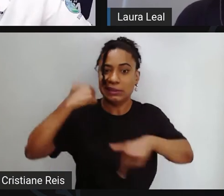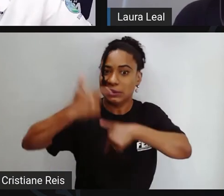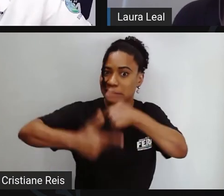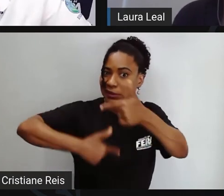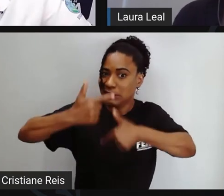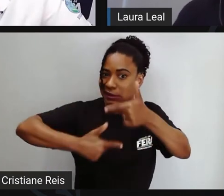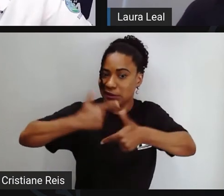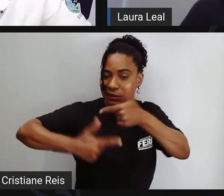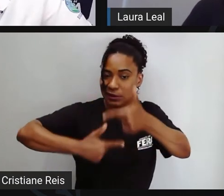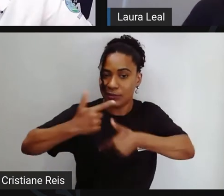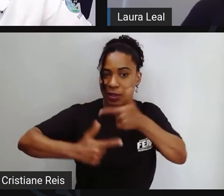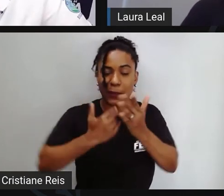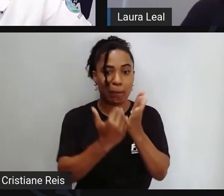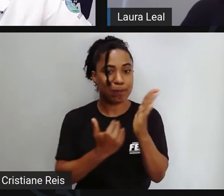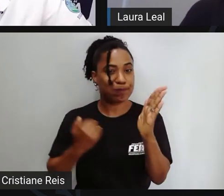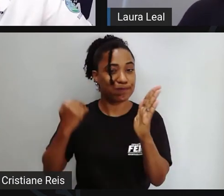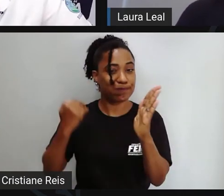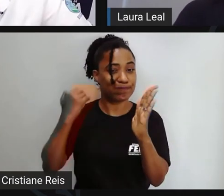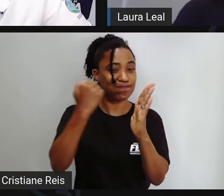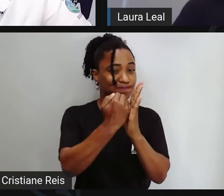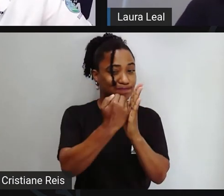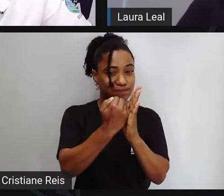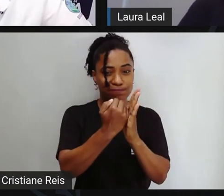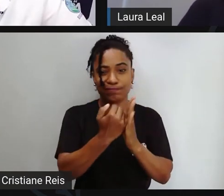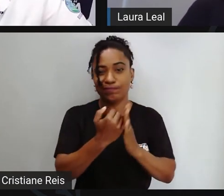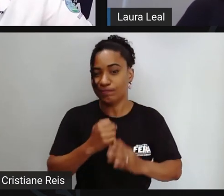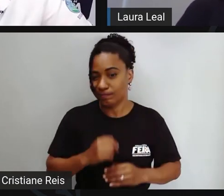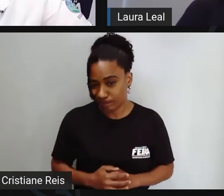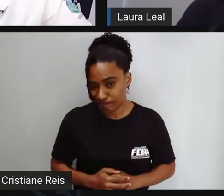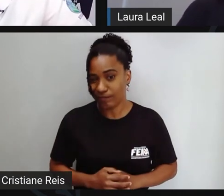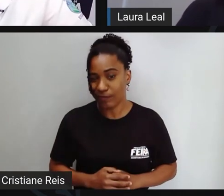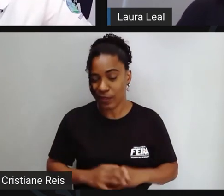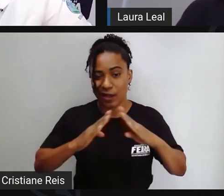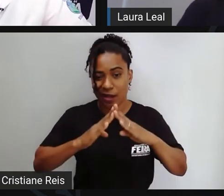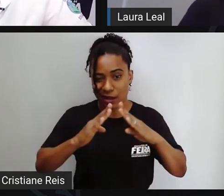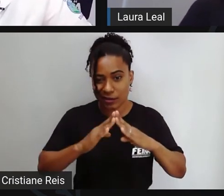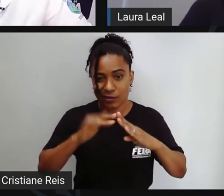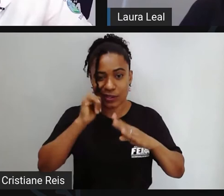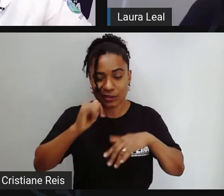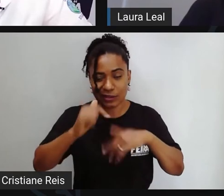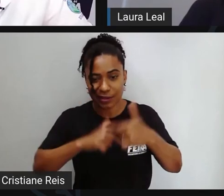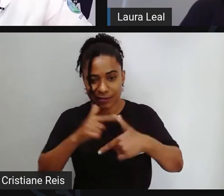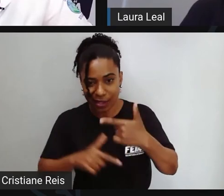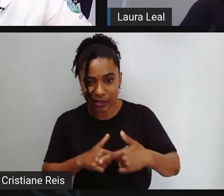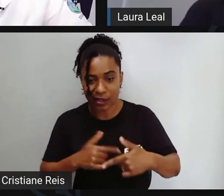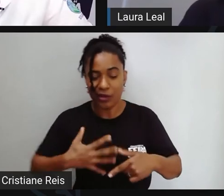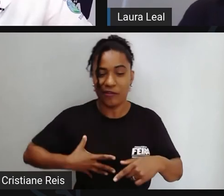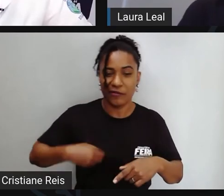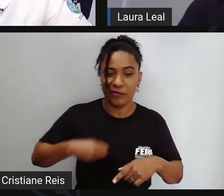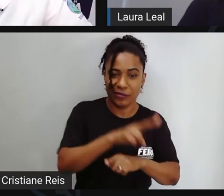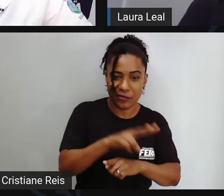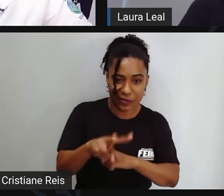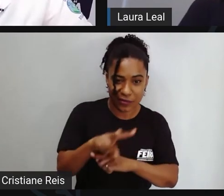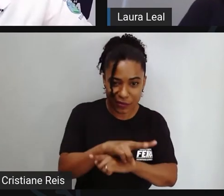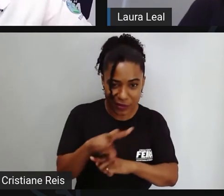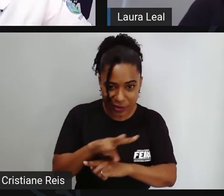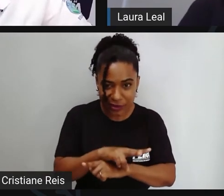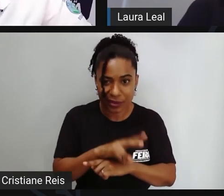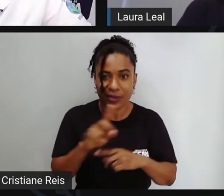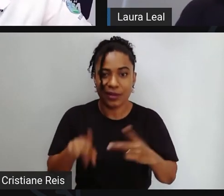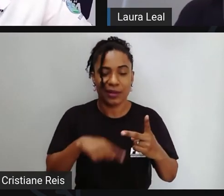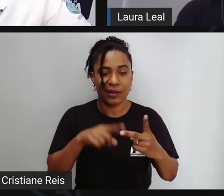trabalho, né? Já que a gente ficou todo mundo trabalhando em casa. Então, em casa, a gente tinha que ficar responsável pelos filhos que estavam em casa,